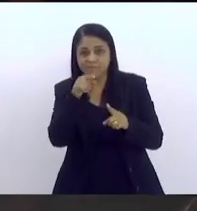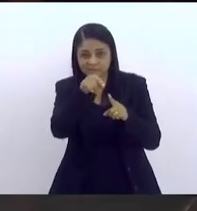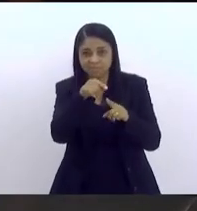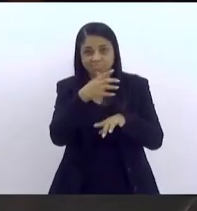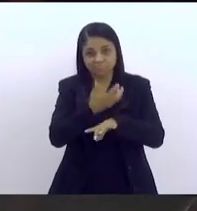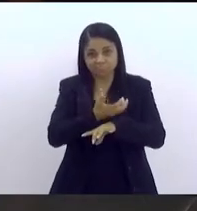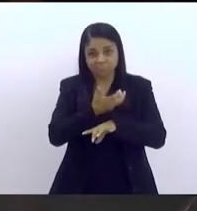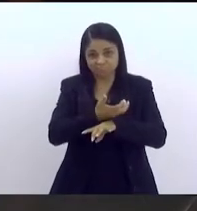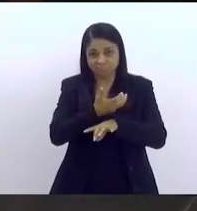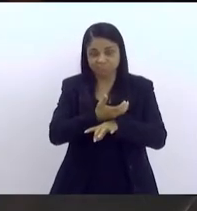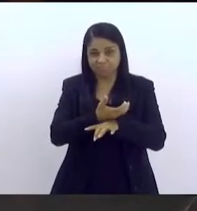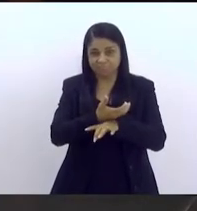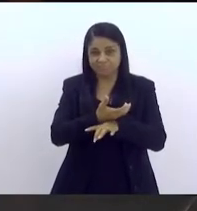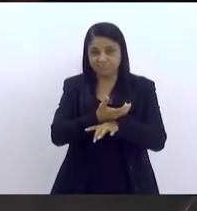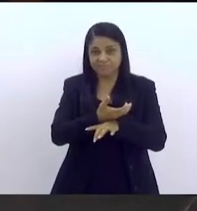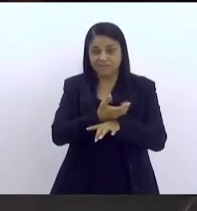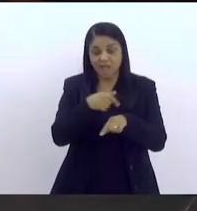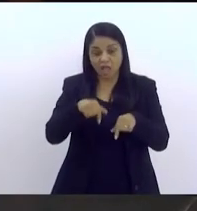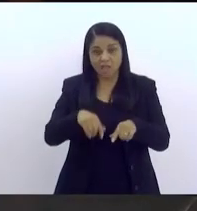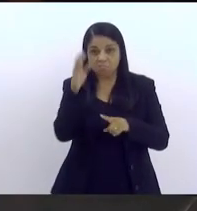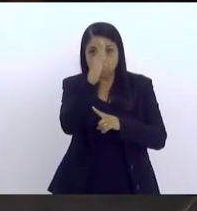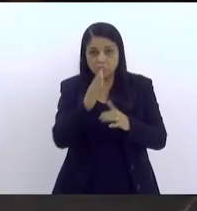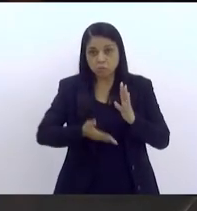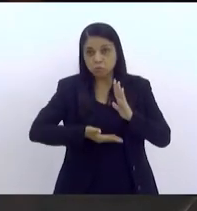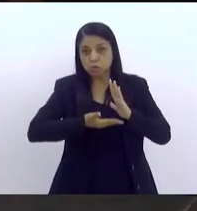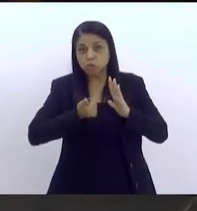aí a arte